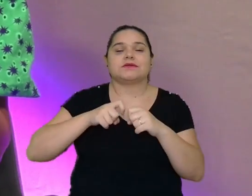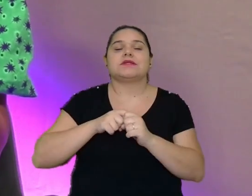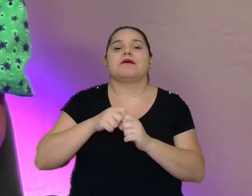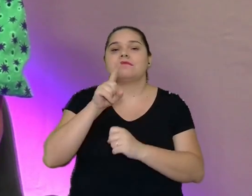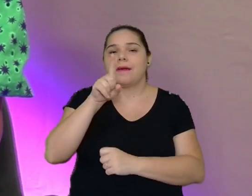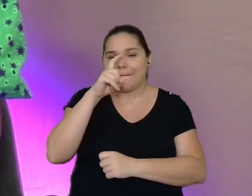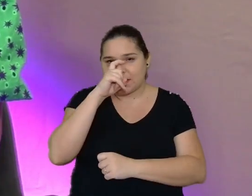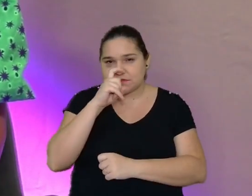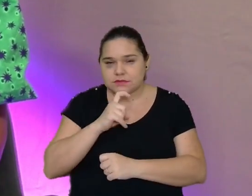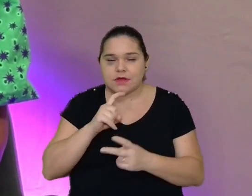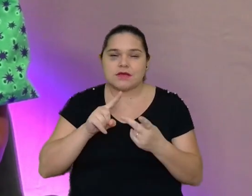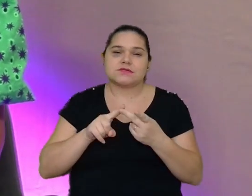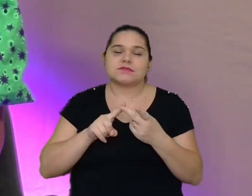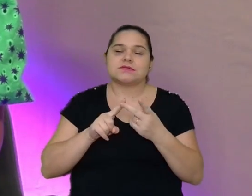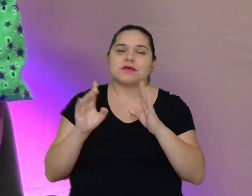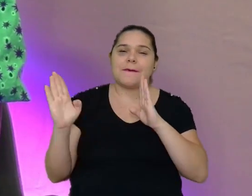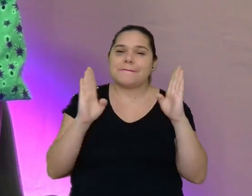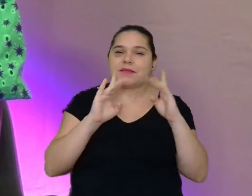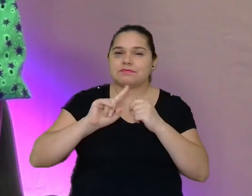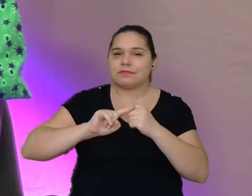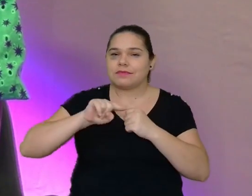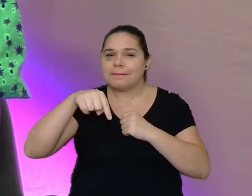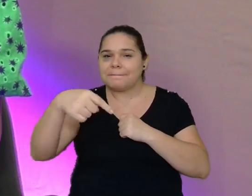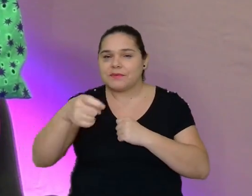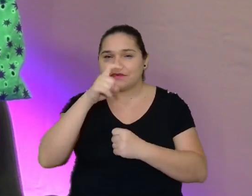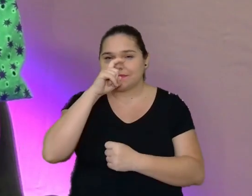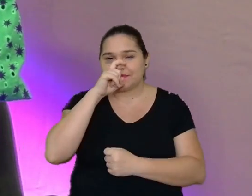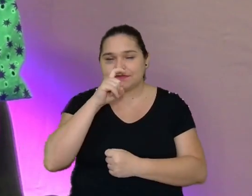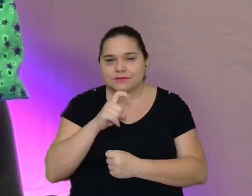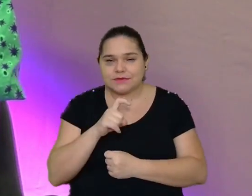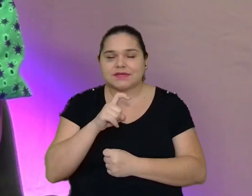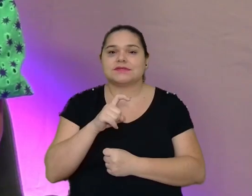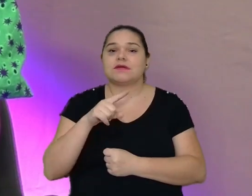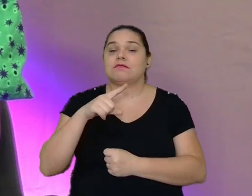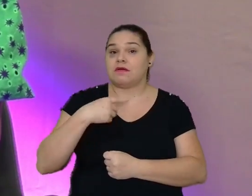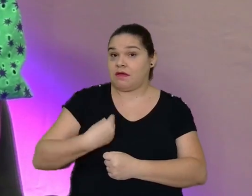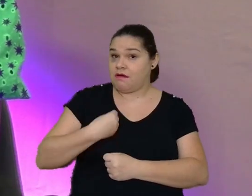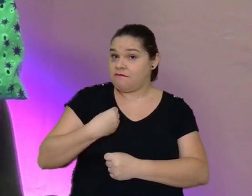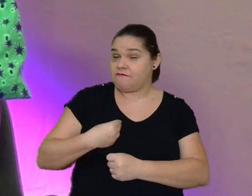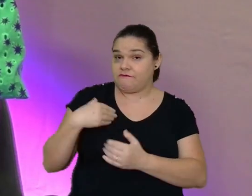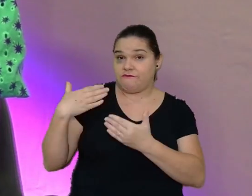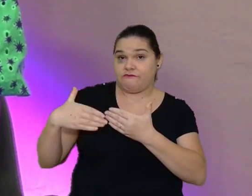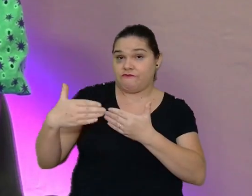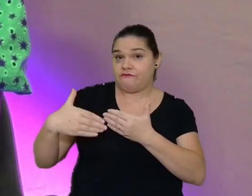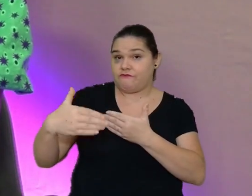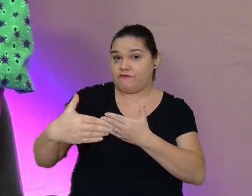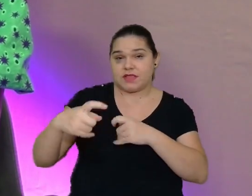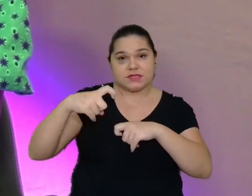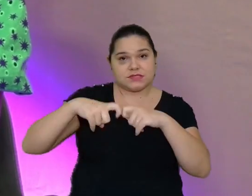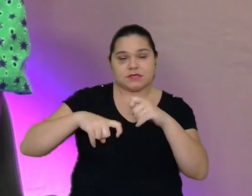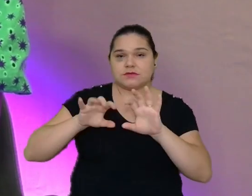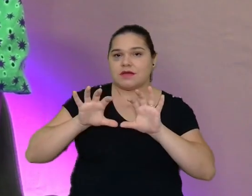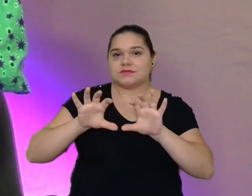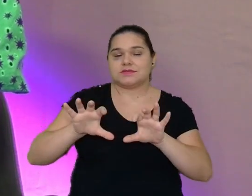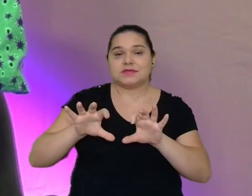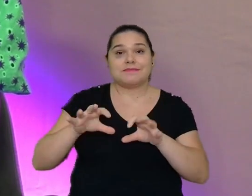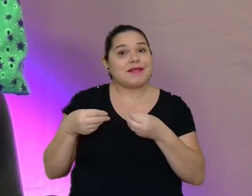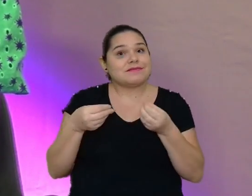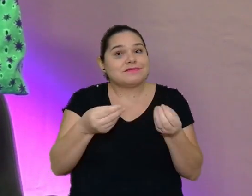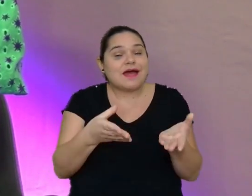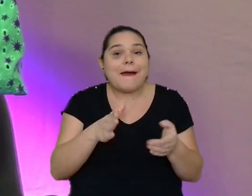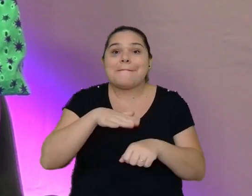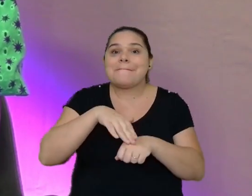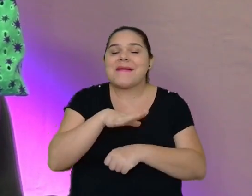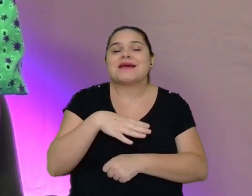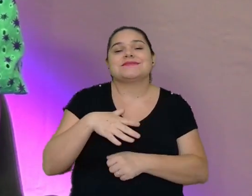E a gente entende que a sexualidade atravessa essas fases e a gente traz solução para essa vida dessa mulher ser mais prazerosa, saudável e com uma saúde